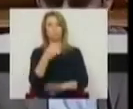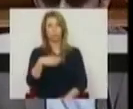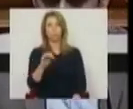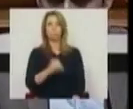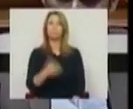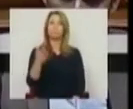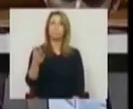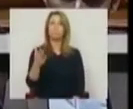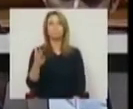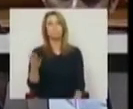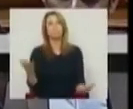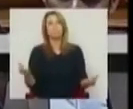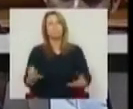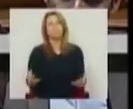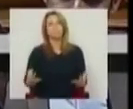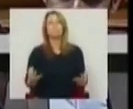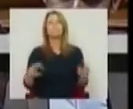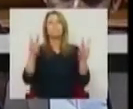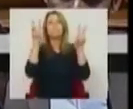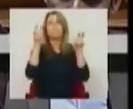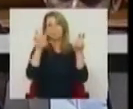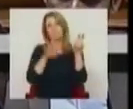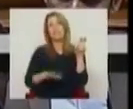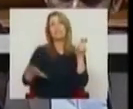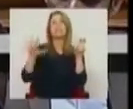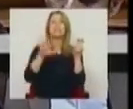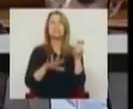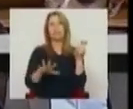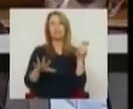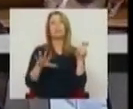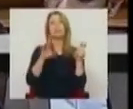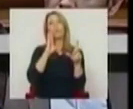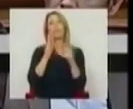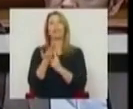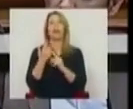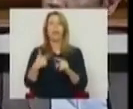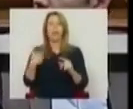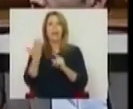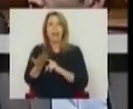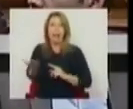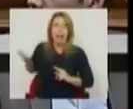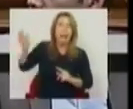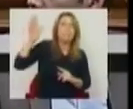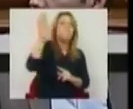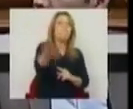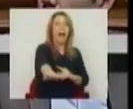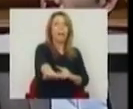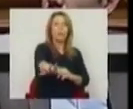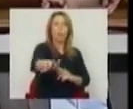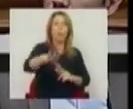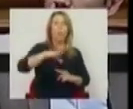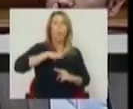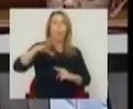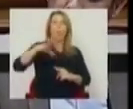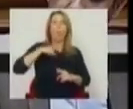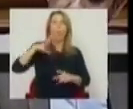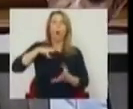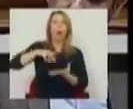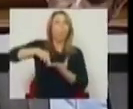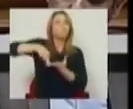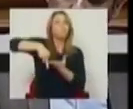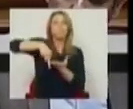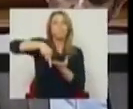Socialista, é a chamada situação em que se dá o passo maior que a perna. E quando se dá o passo maior que a perna, como diz o